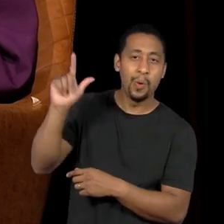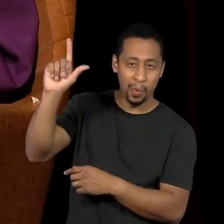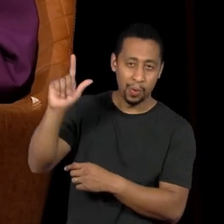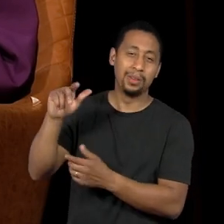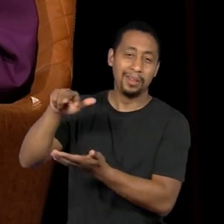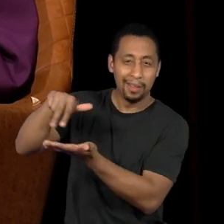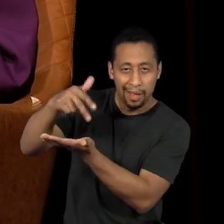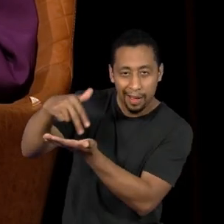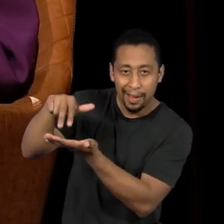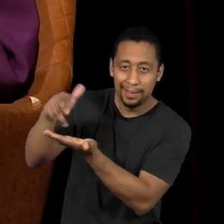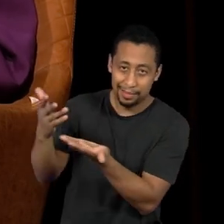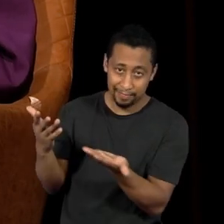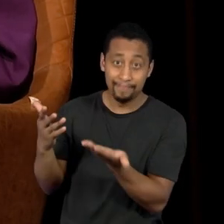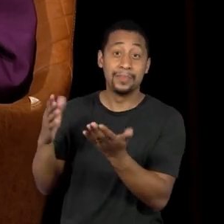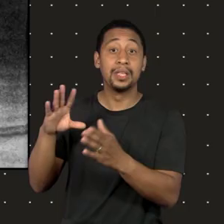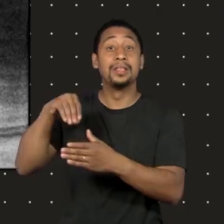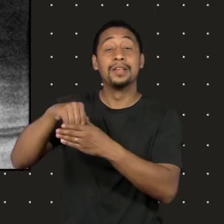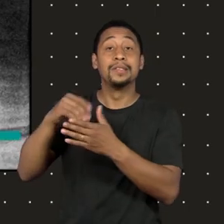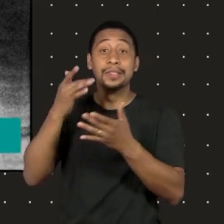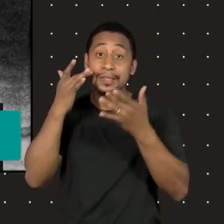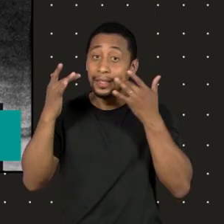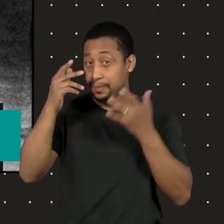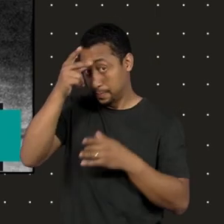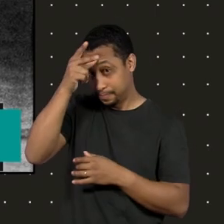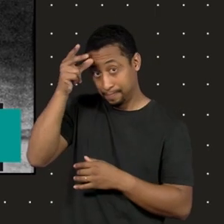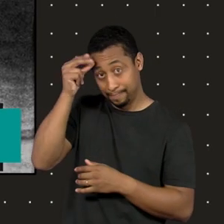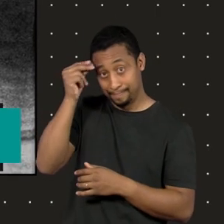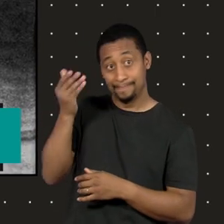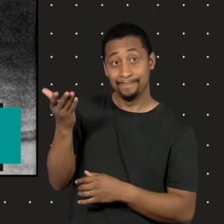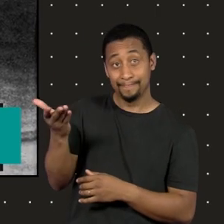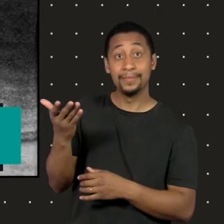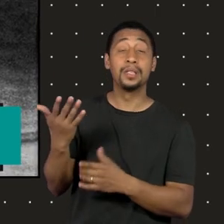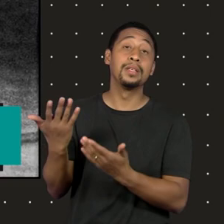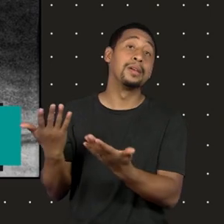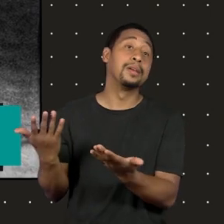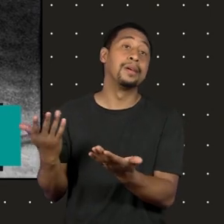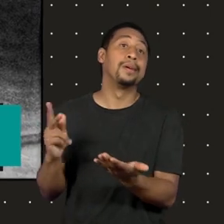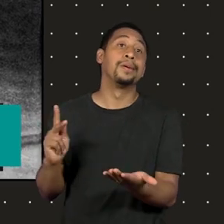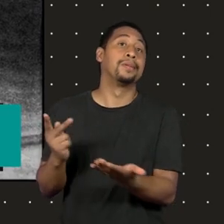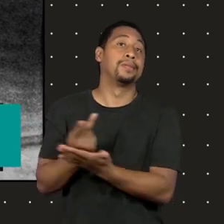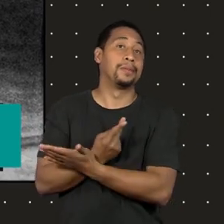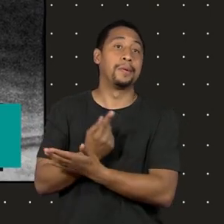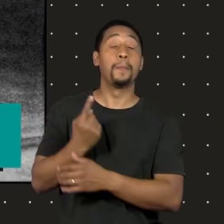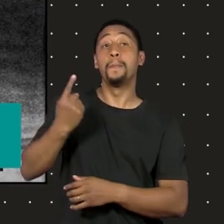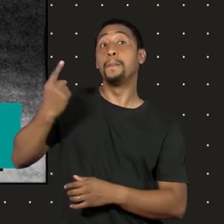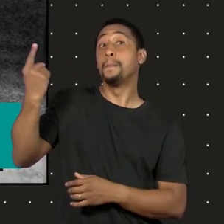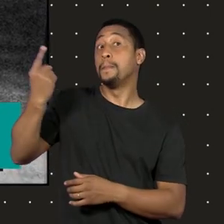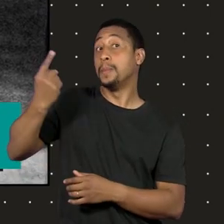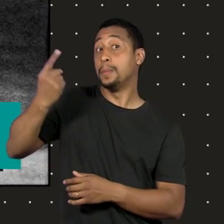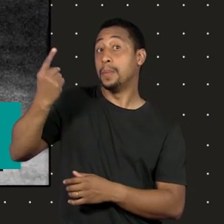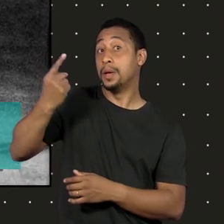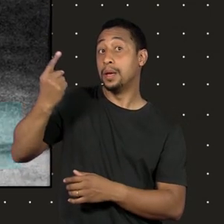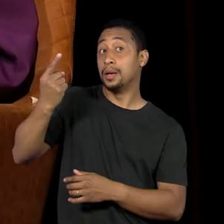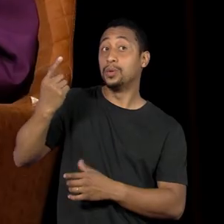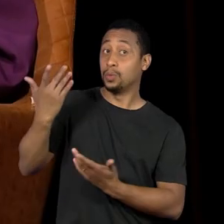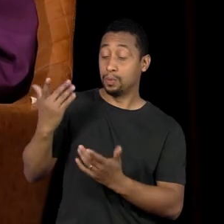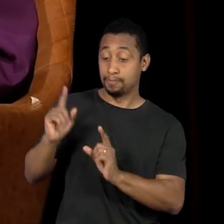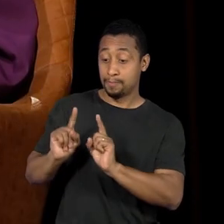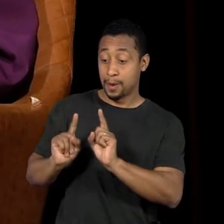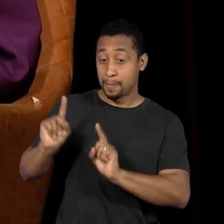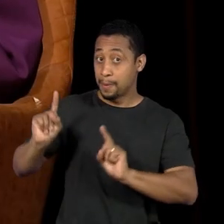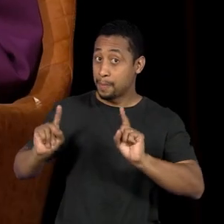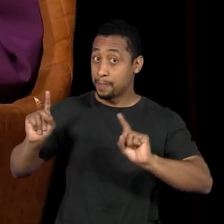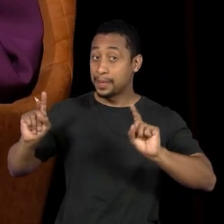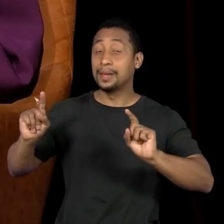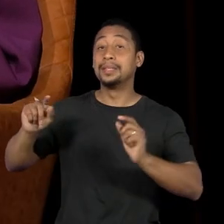no Teatro Municipal, Marila Grembo, que abriu o primeiro concurso internacional de dança do Rio de